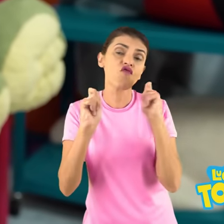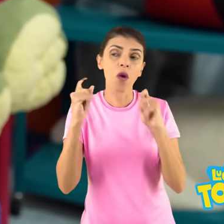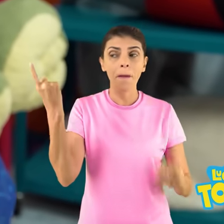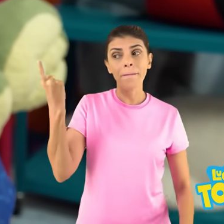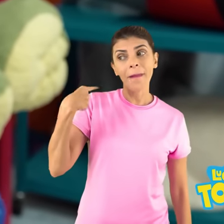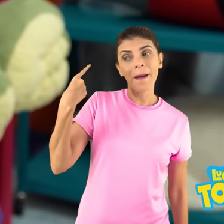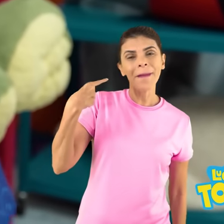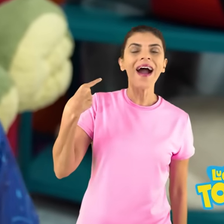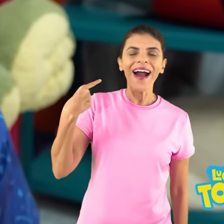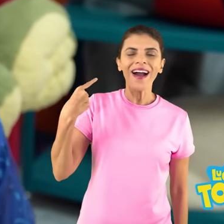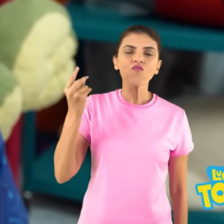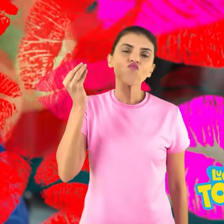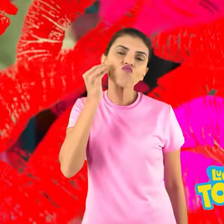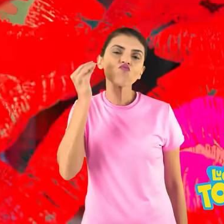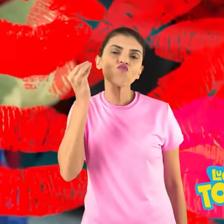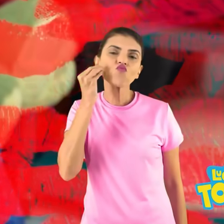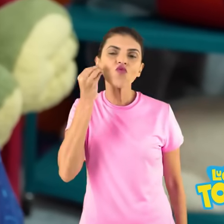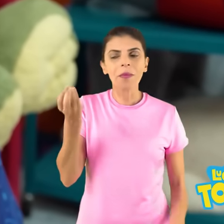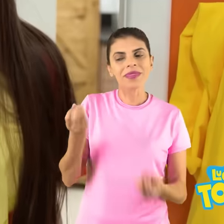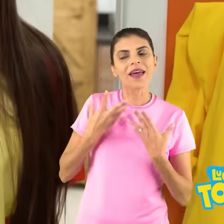manda beijinhos.